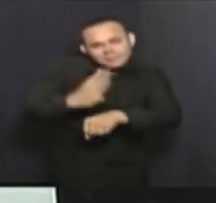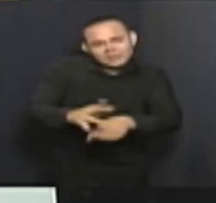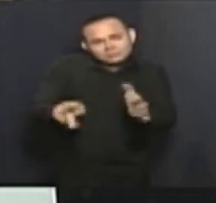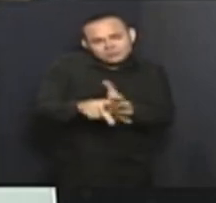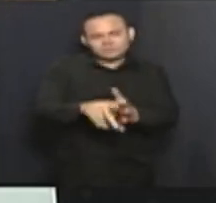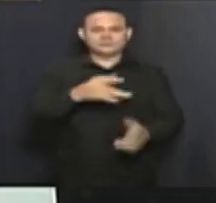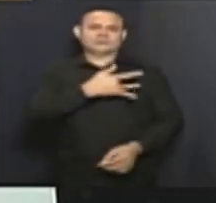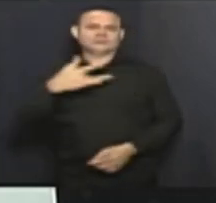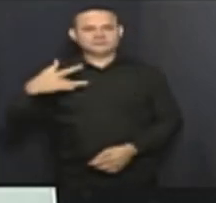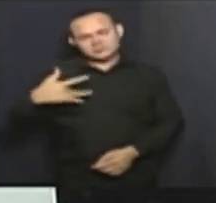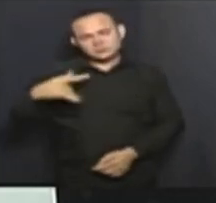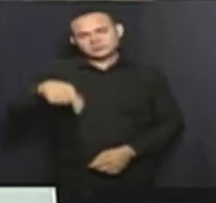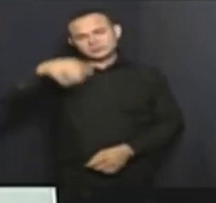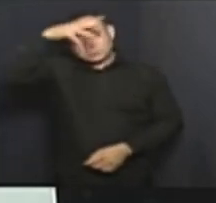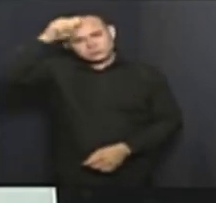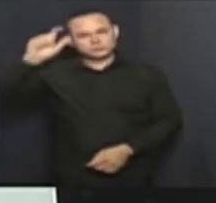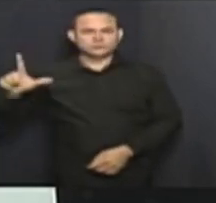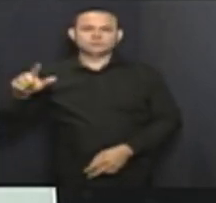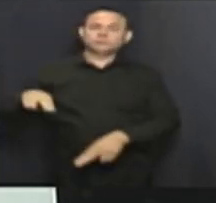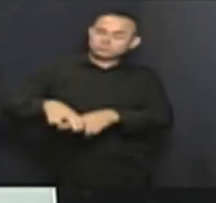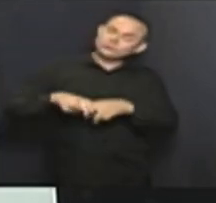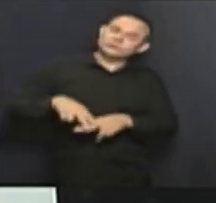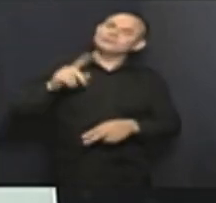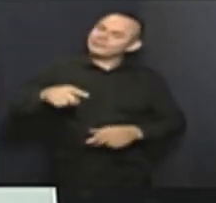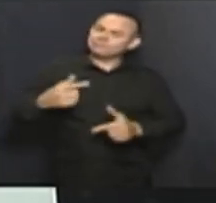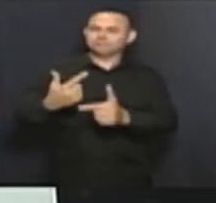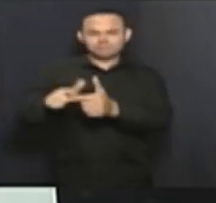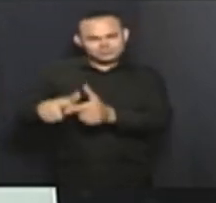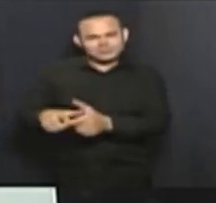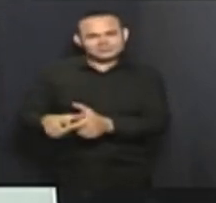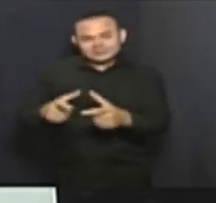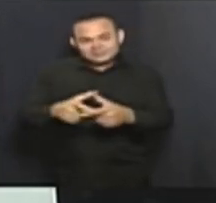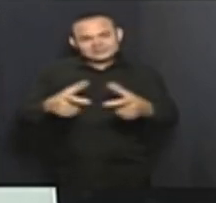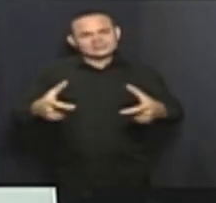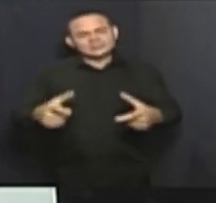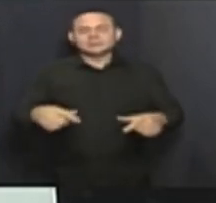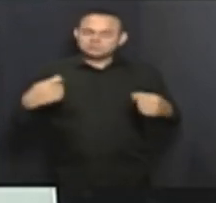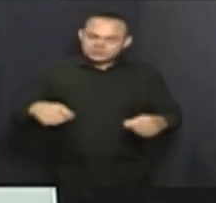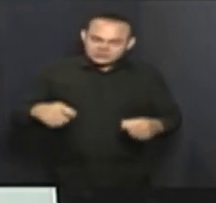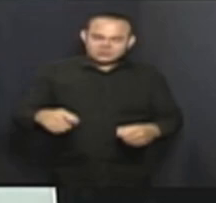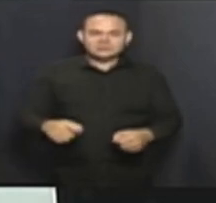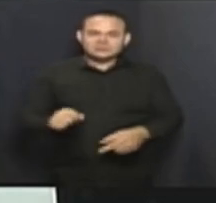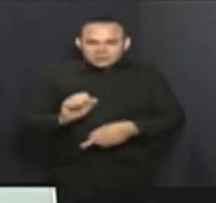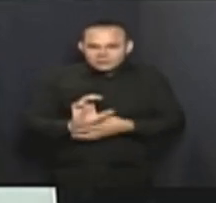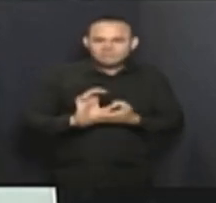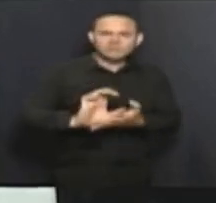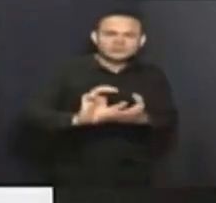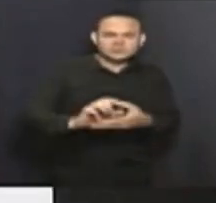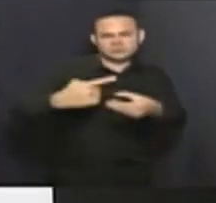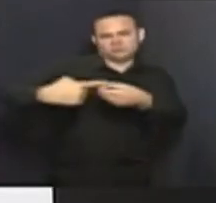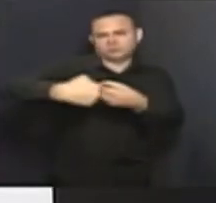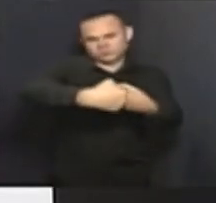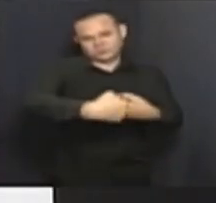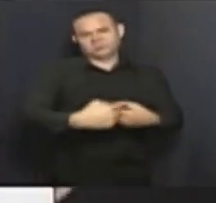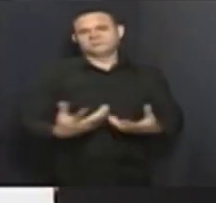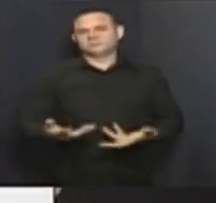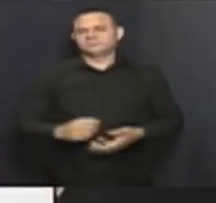comprometendo que comprometendo as grandes cidades temos que investir é no município não fazer o que está fazendo